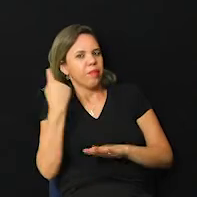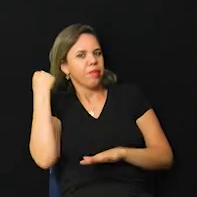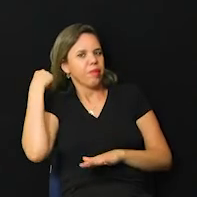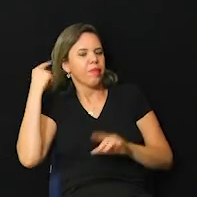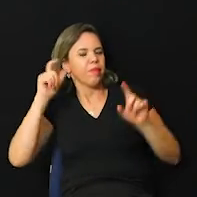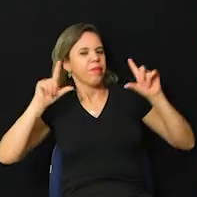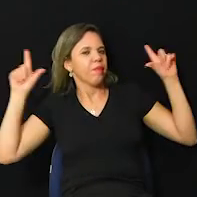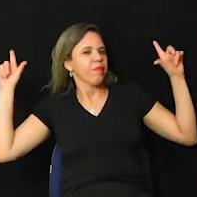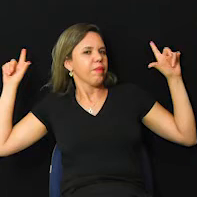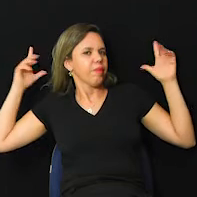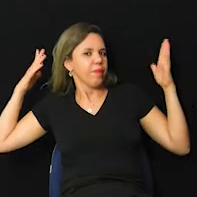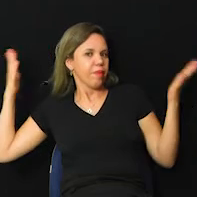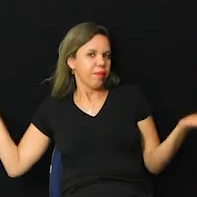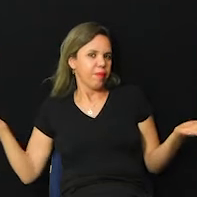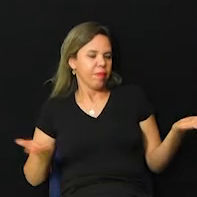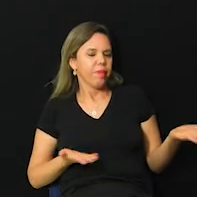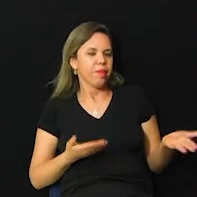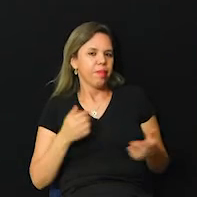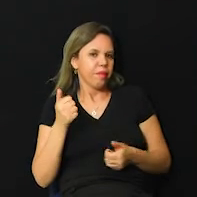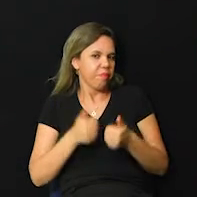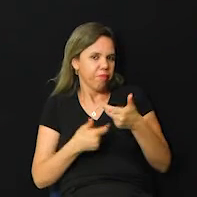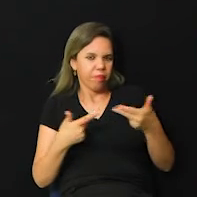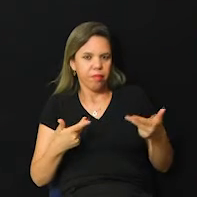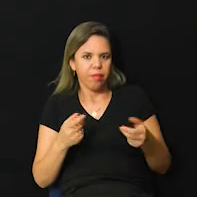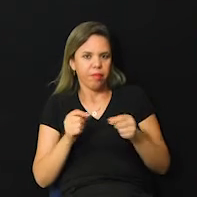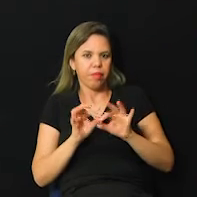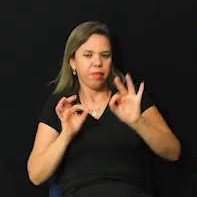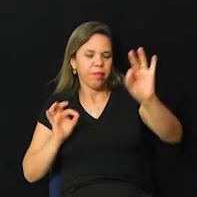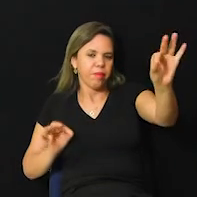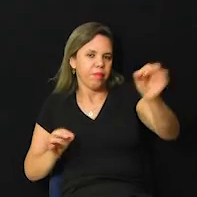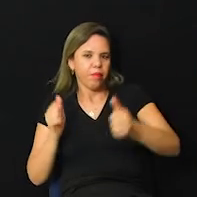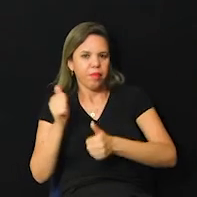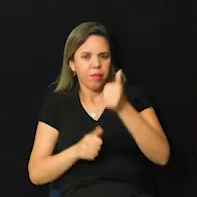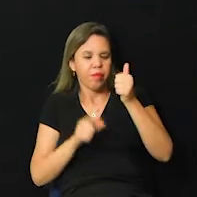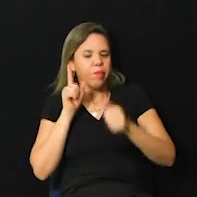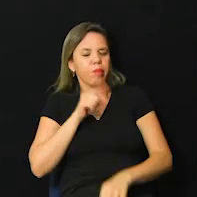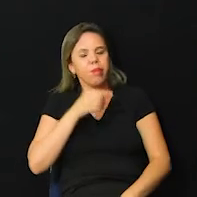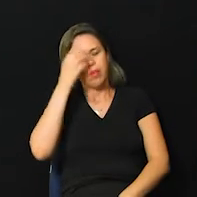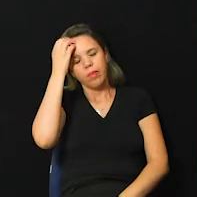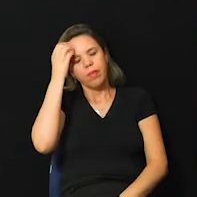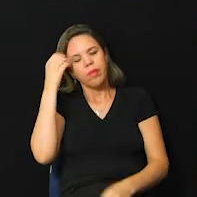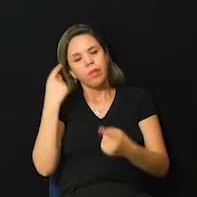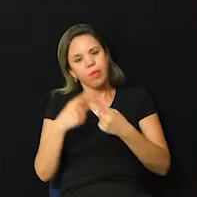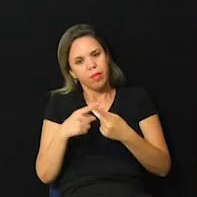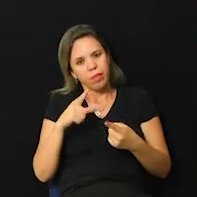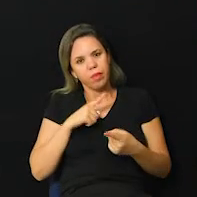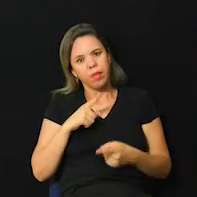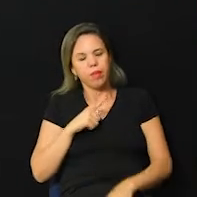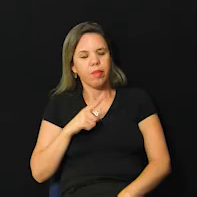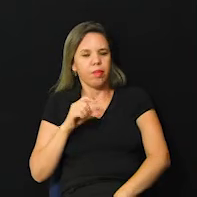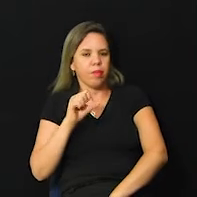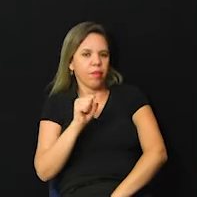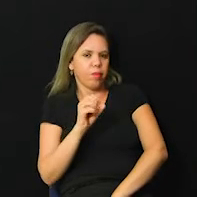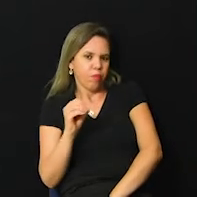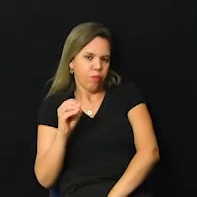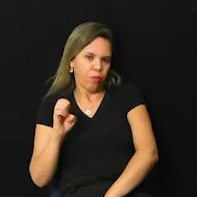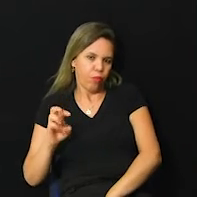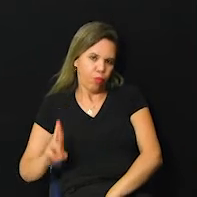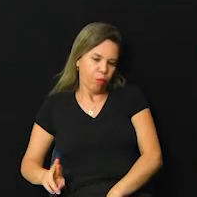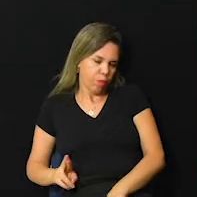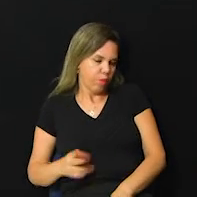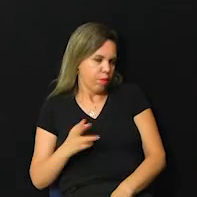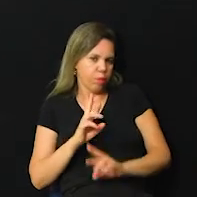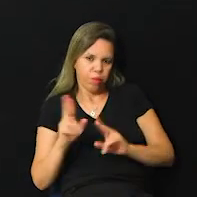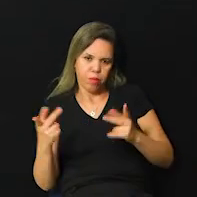Palmeiras ali atrás e em jogos tudo como que vai ficar longe do futebol e nos Estados Unidos porque aí tem o Soccer né